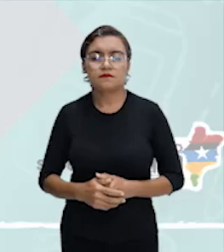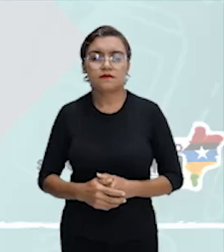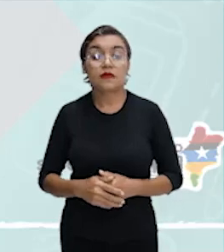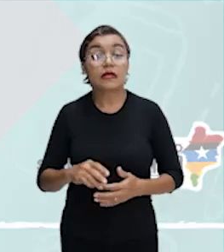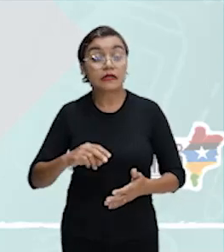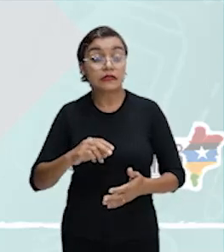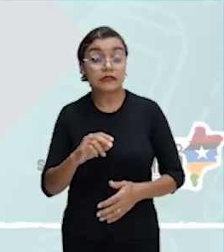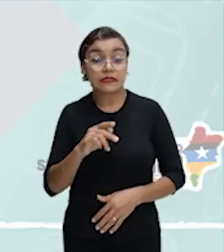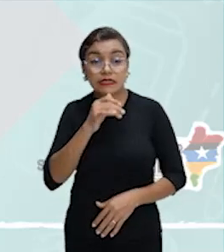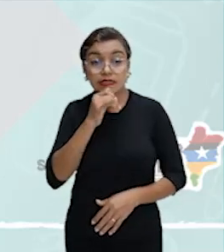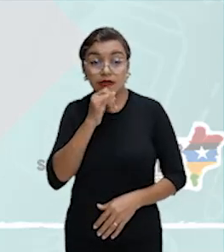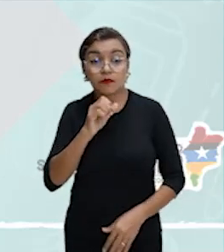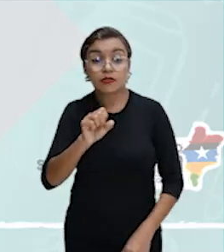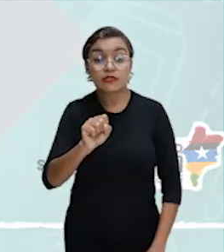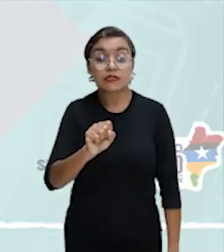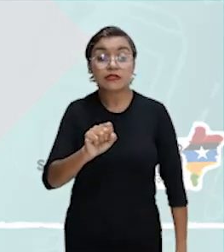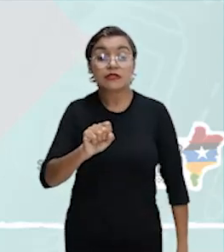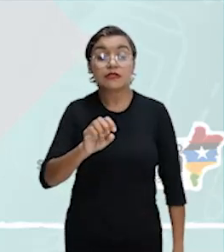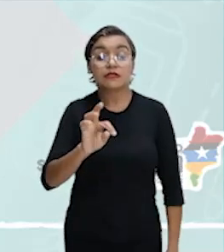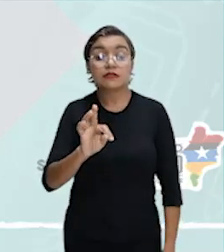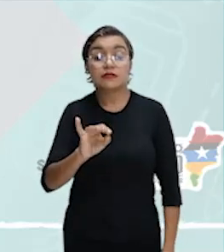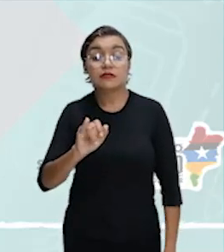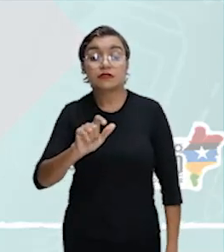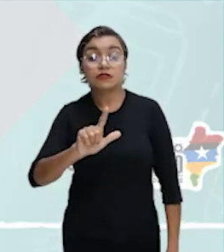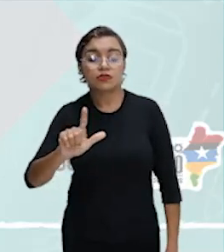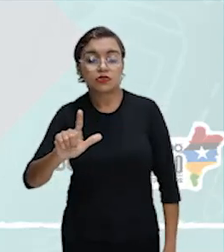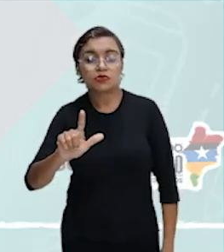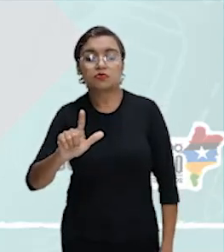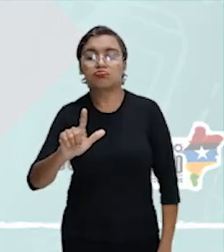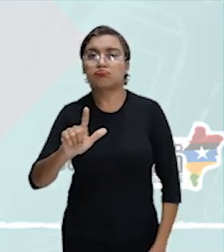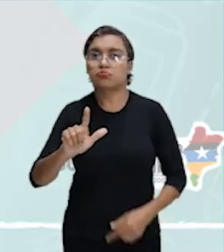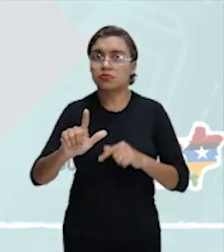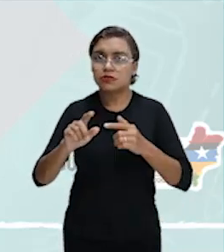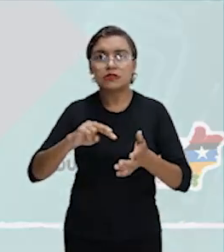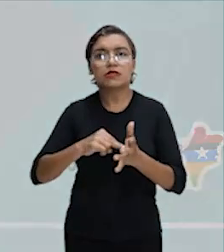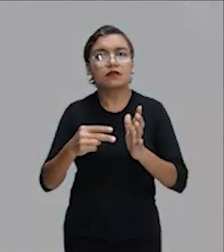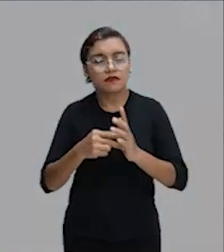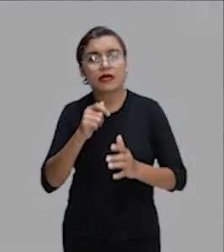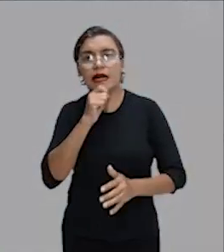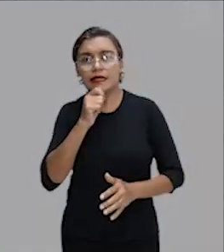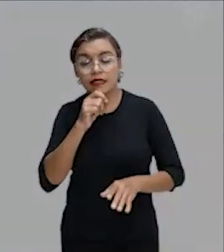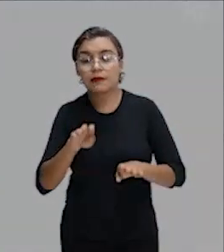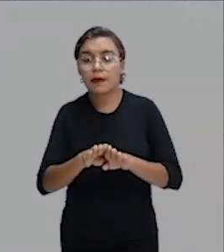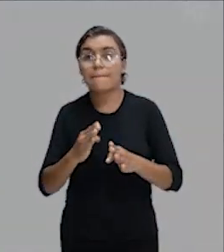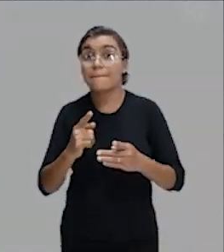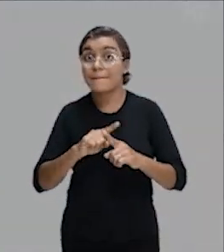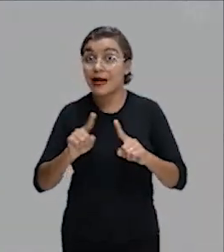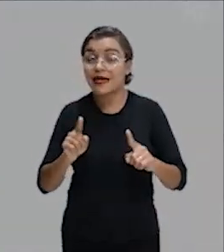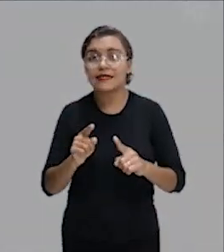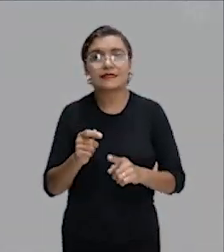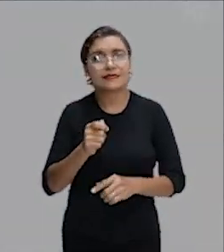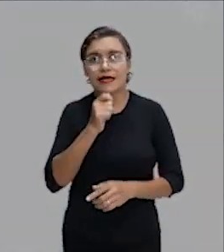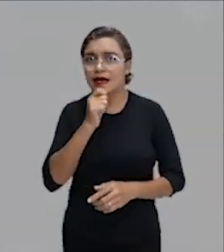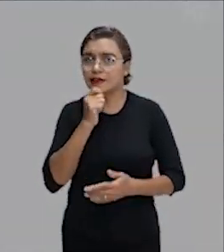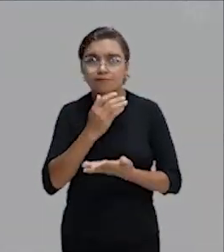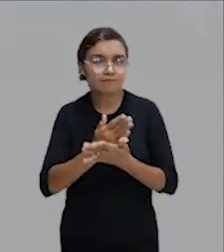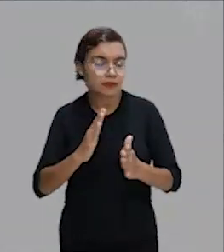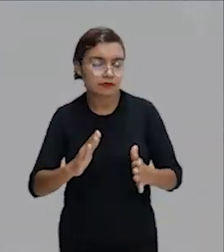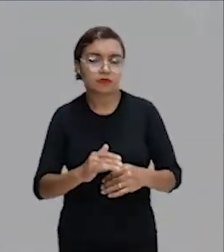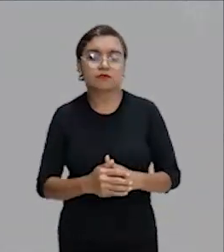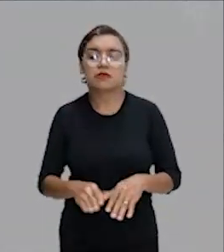ele é usado para falar de alguma coisa que não terminou, tá? Alguma coisa que ainda não foi concluída. Também pode ser usado para